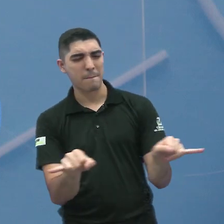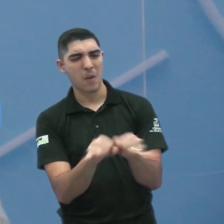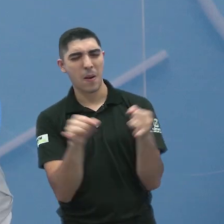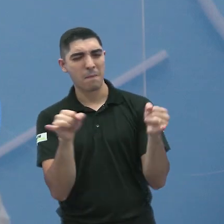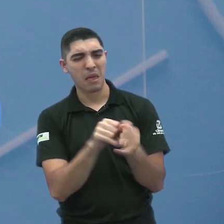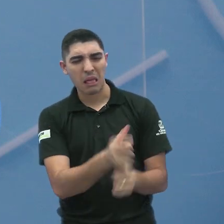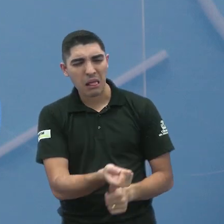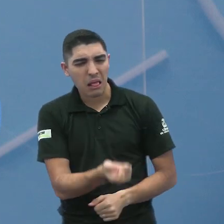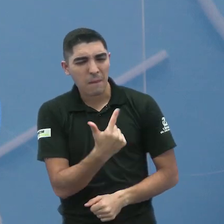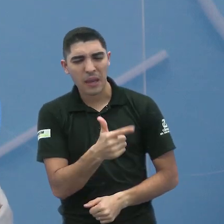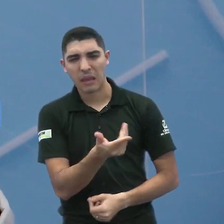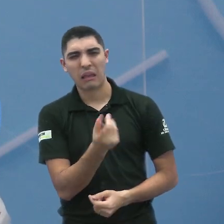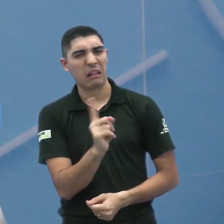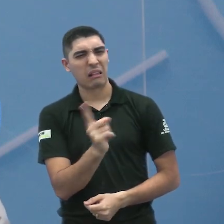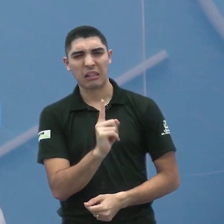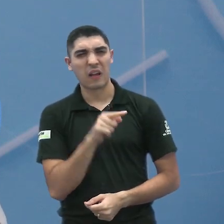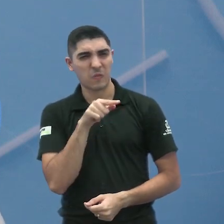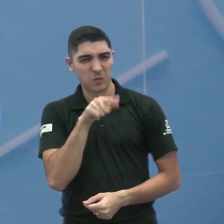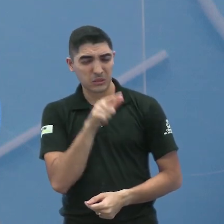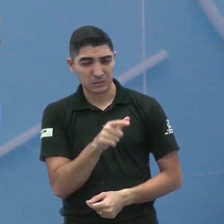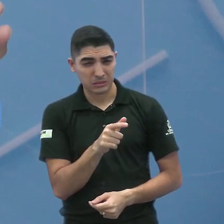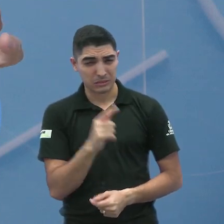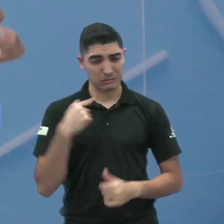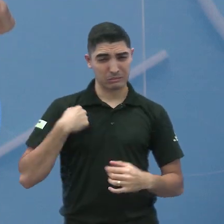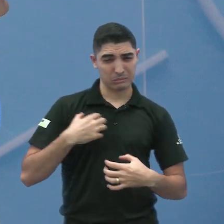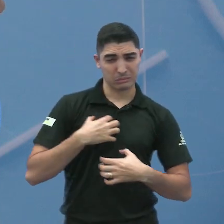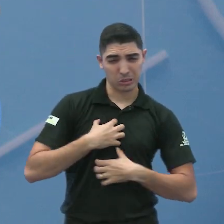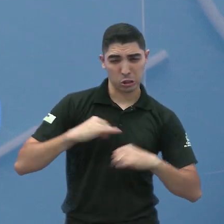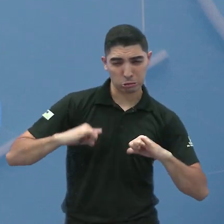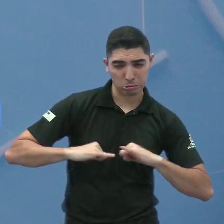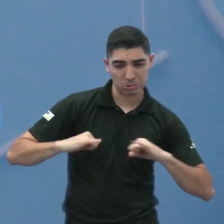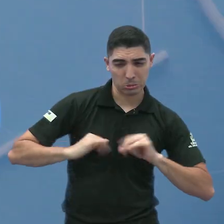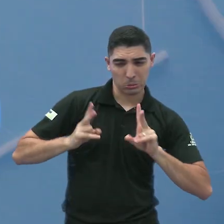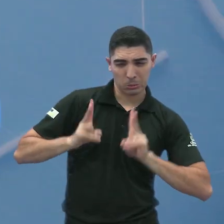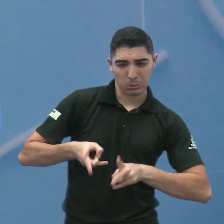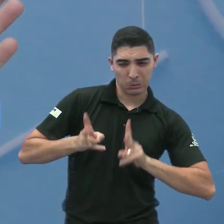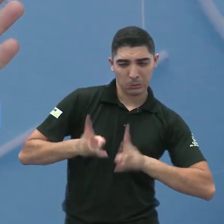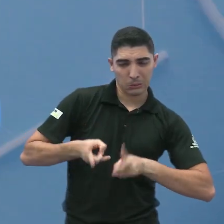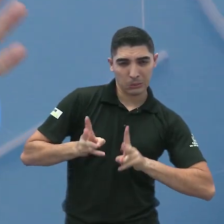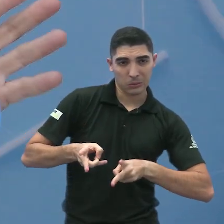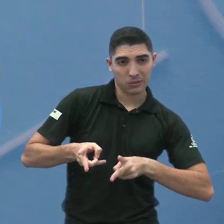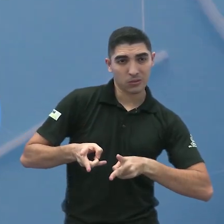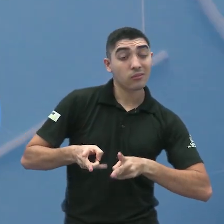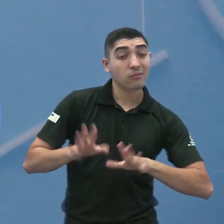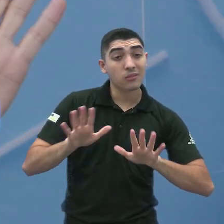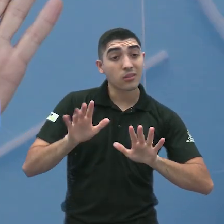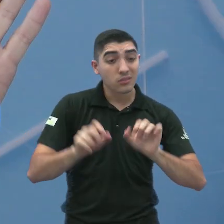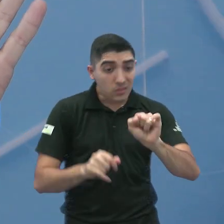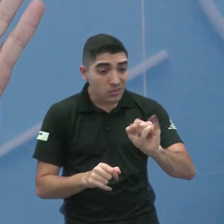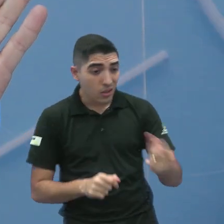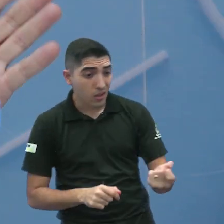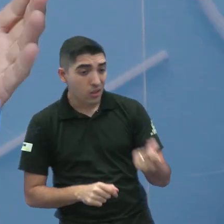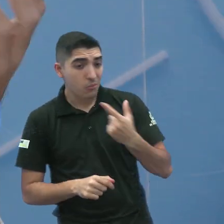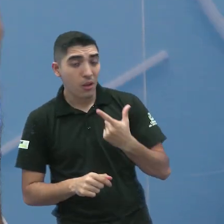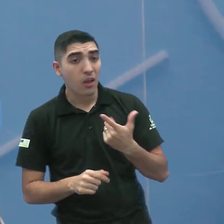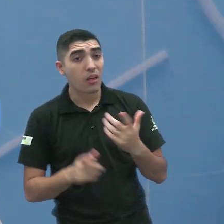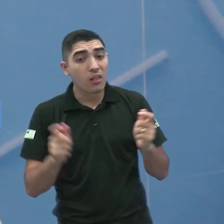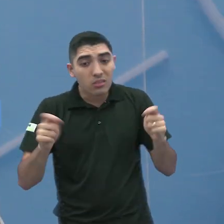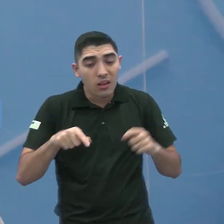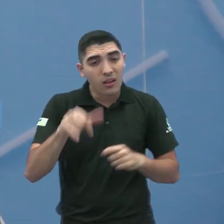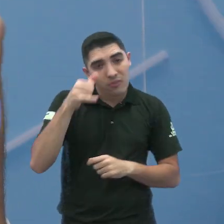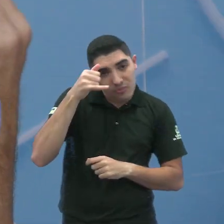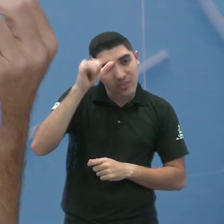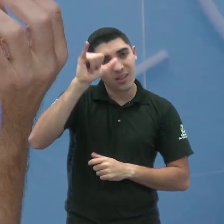o sofrimento que seria esperado, humano, pode ser medicado e assim não vai acontecer.